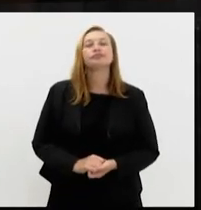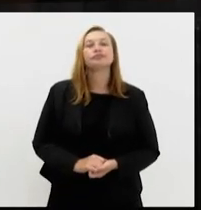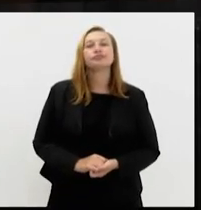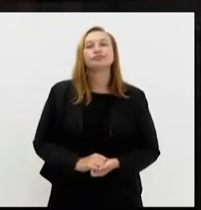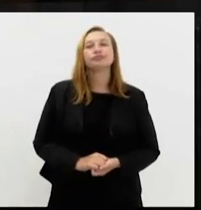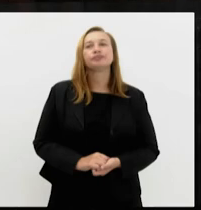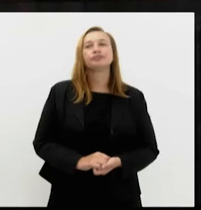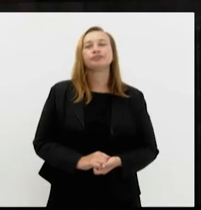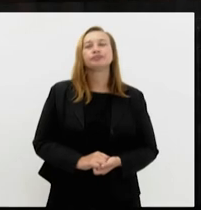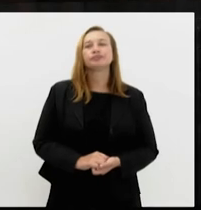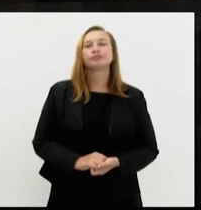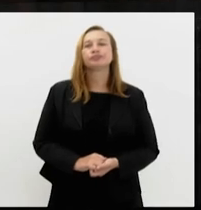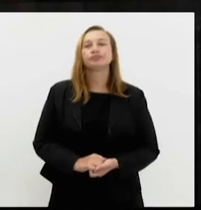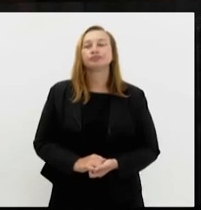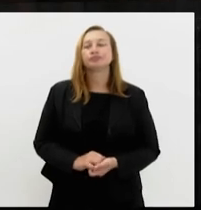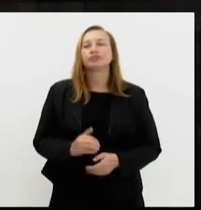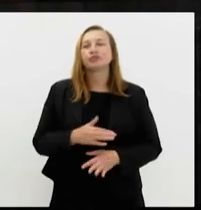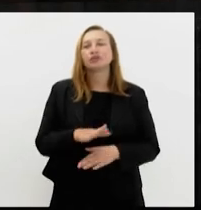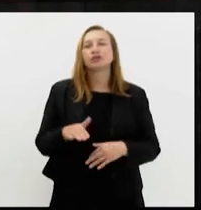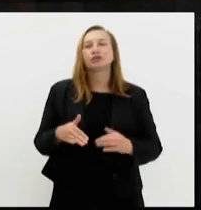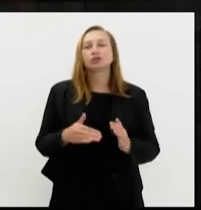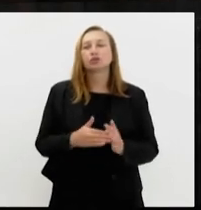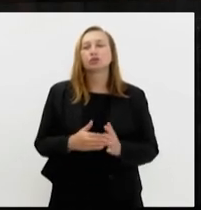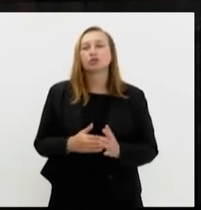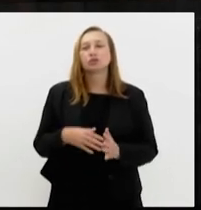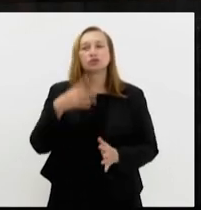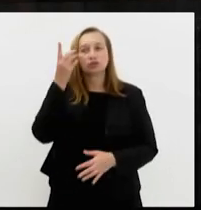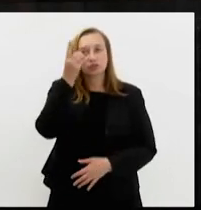senhoras e senhores deputados